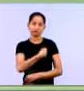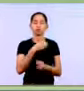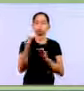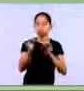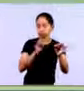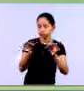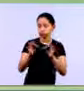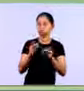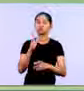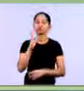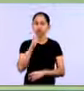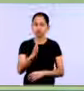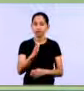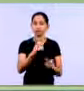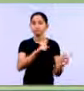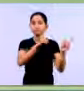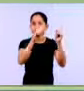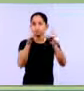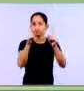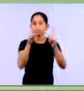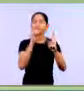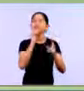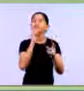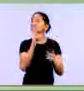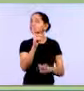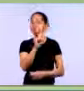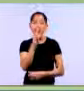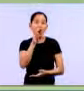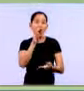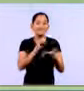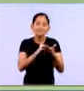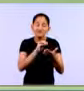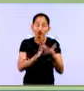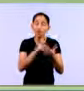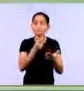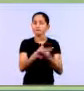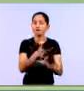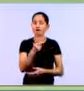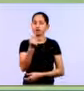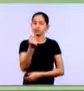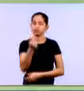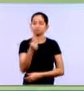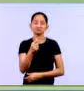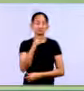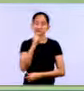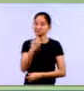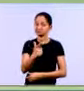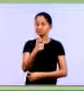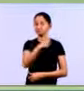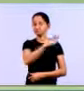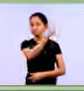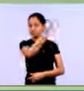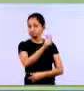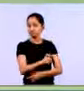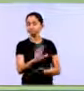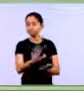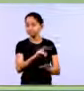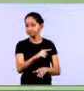execução fiscal se dá. Não houve o pagamento pelo sujeito passivo. O contribuinte não pagou.